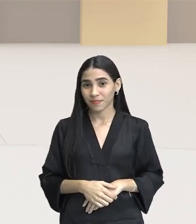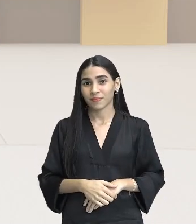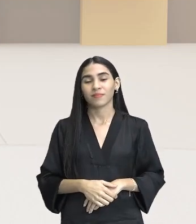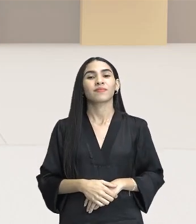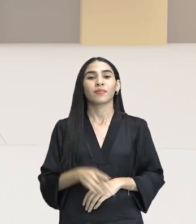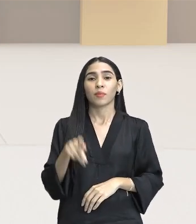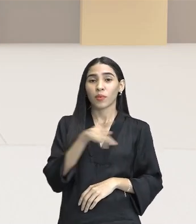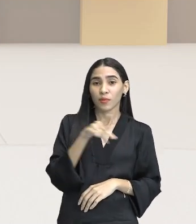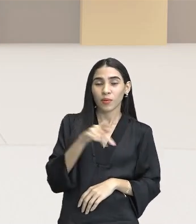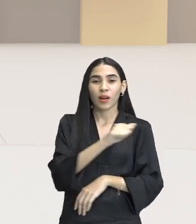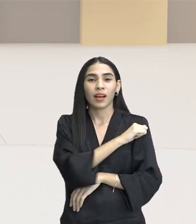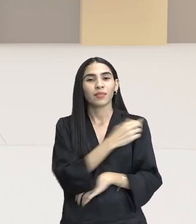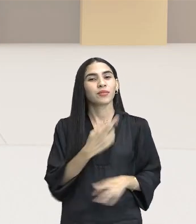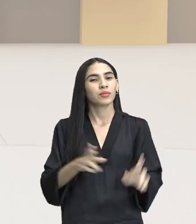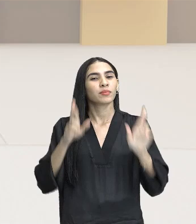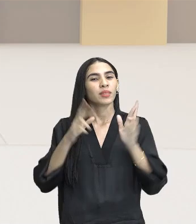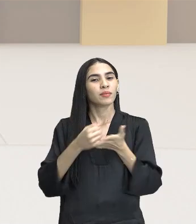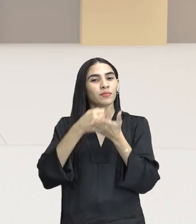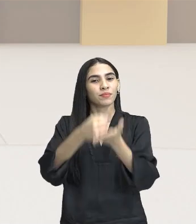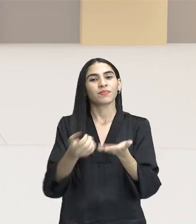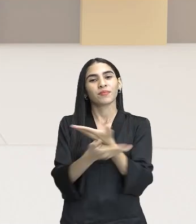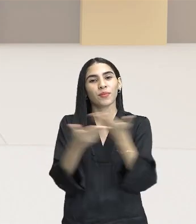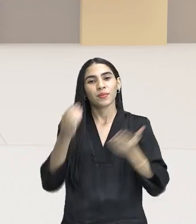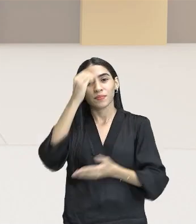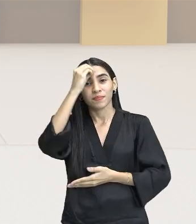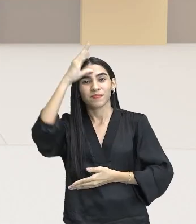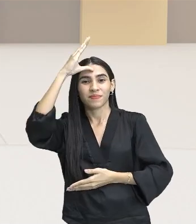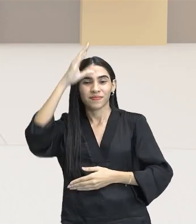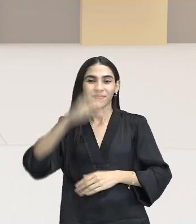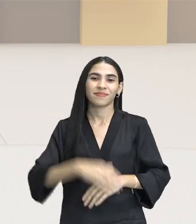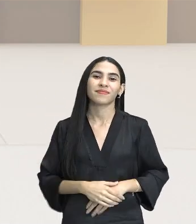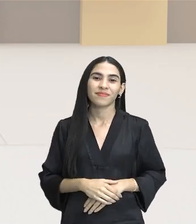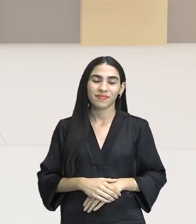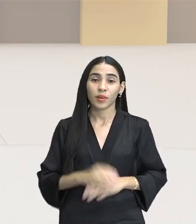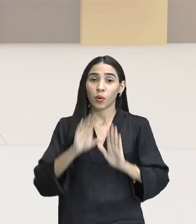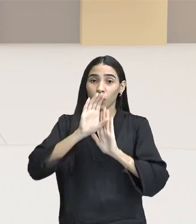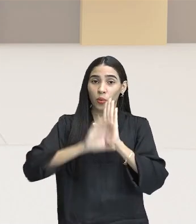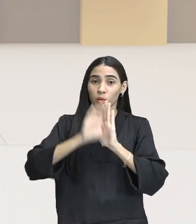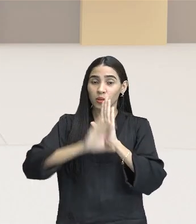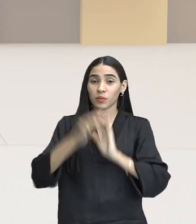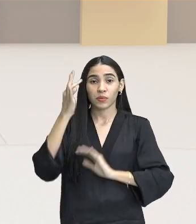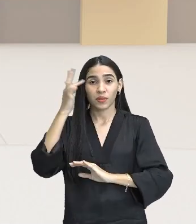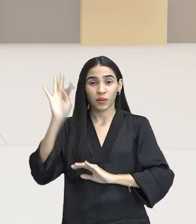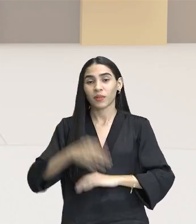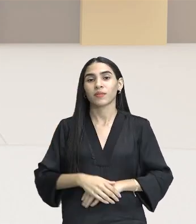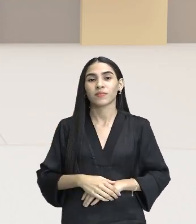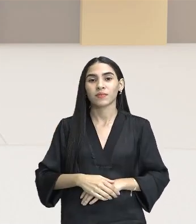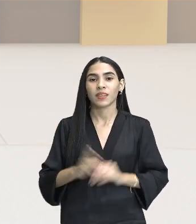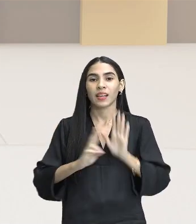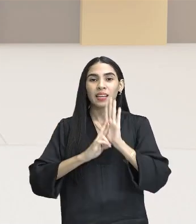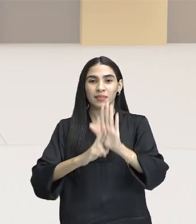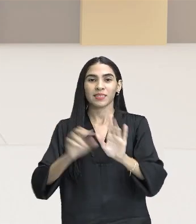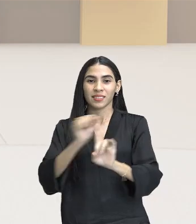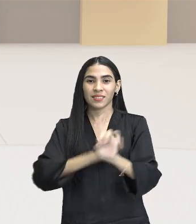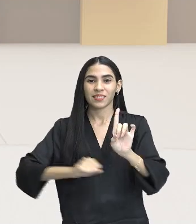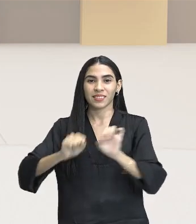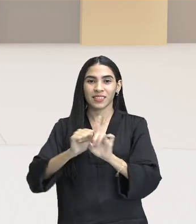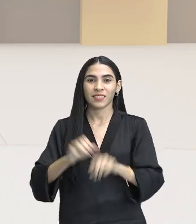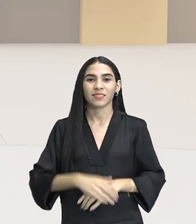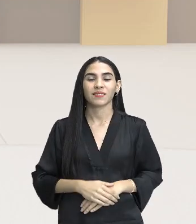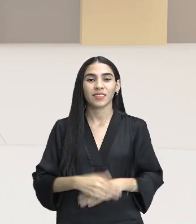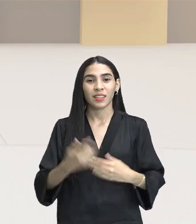Professor, estudantes, esperamos ter contribuído para o entendimento da conceituação teórica de representações